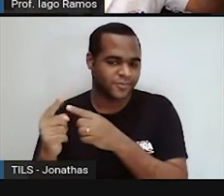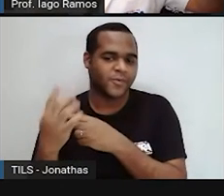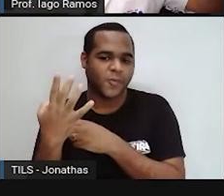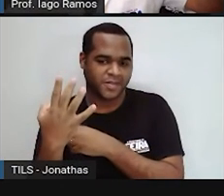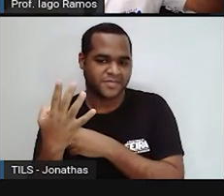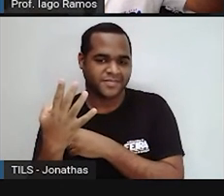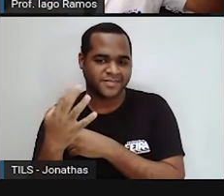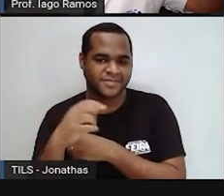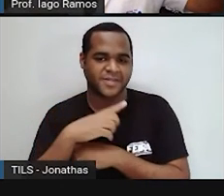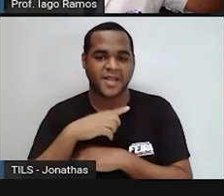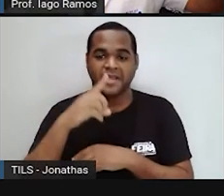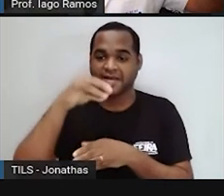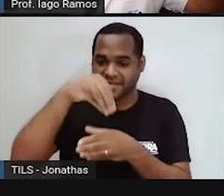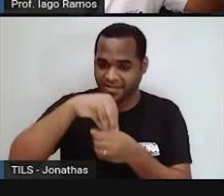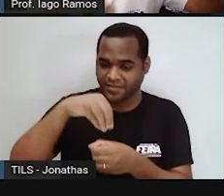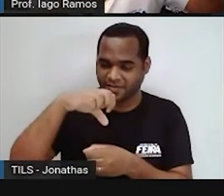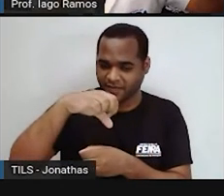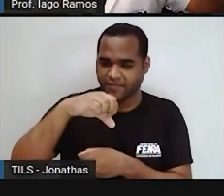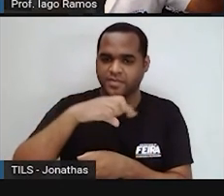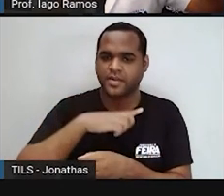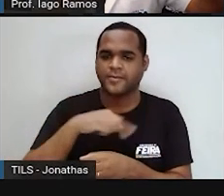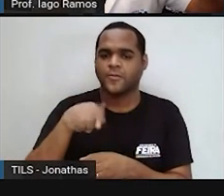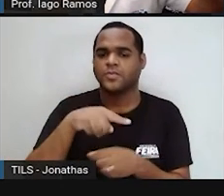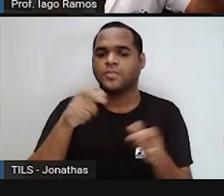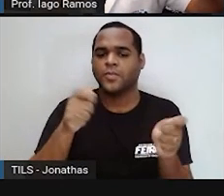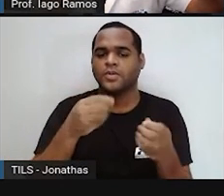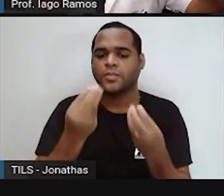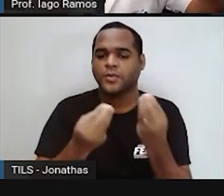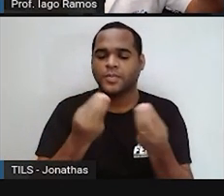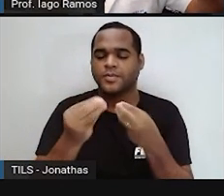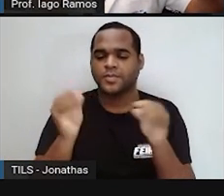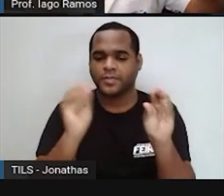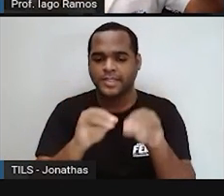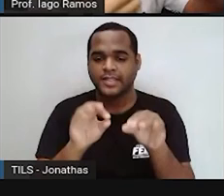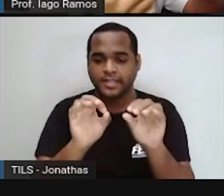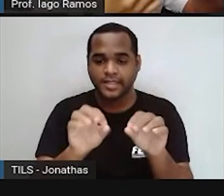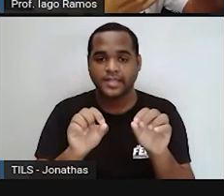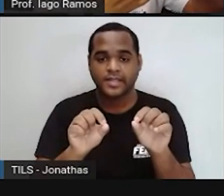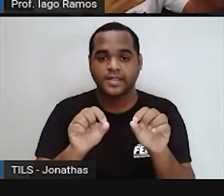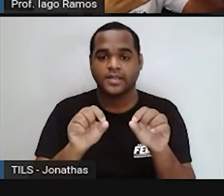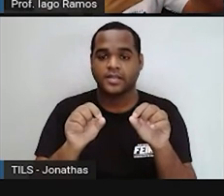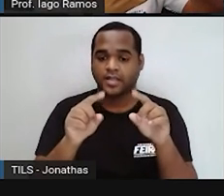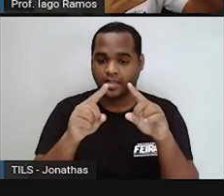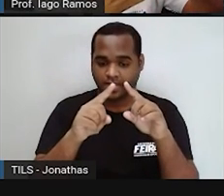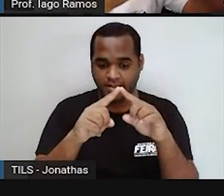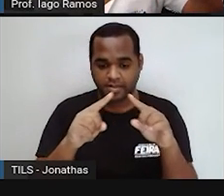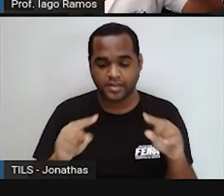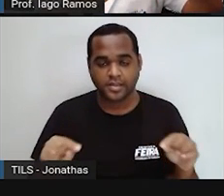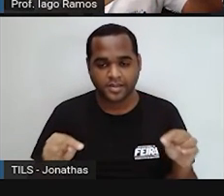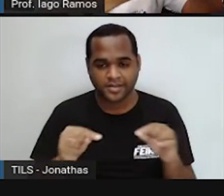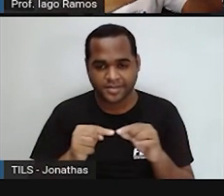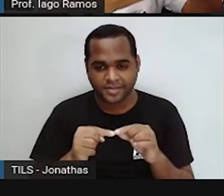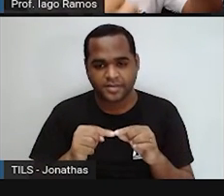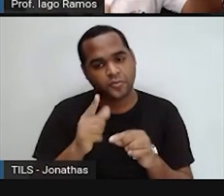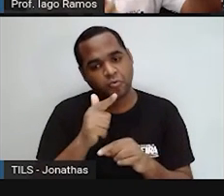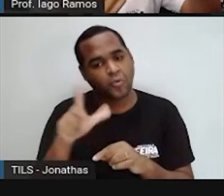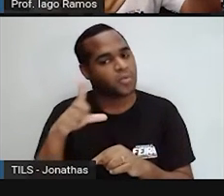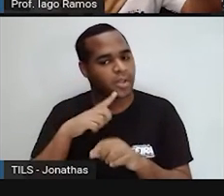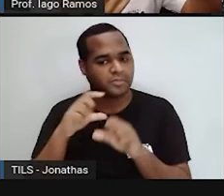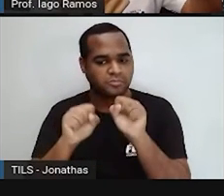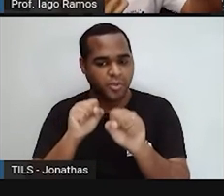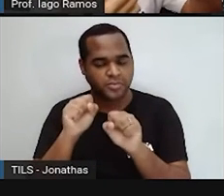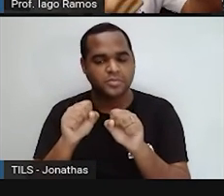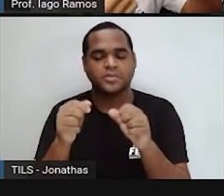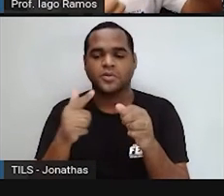o e dentro desses nove quadrados Olha gente coloca um triângulo Zinho aqui com uma aba outro triângulo Zinho aqui com outra